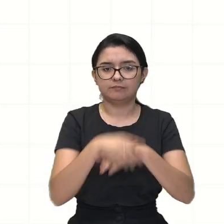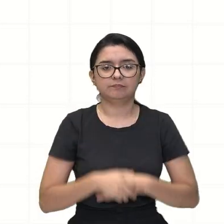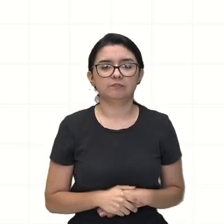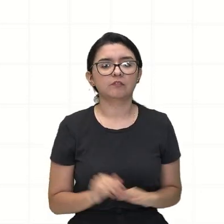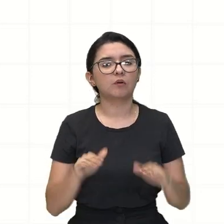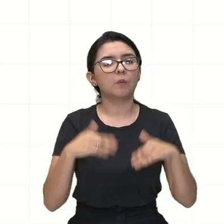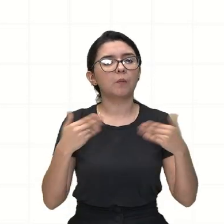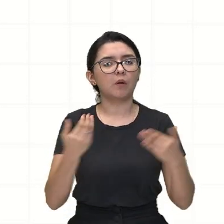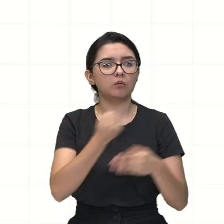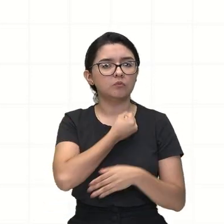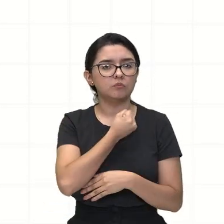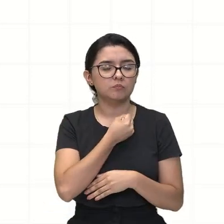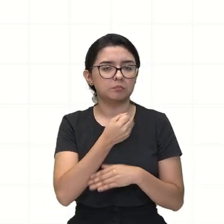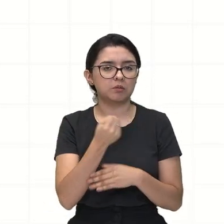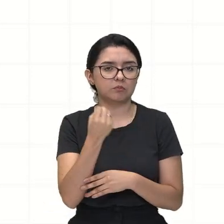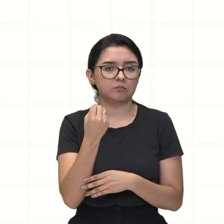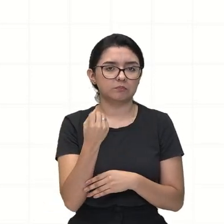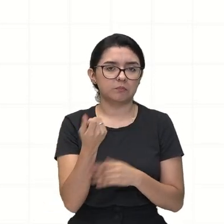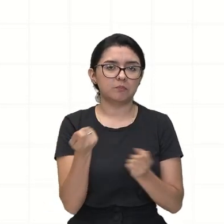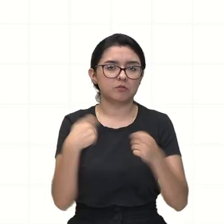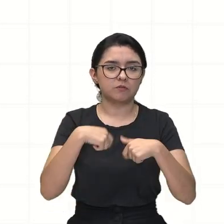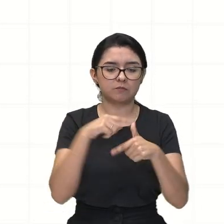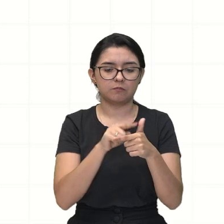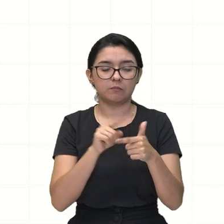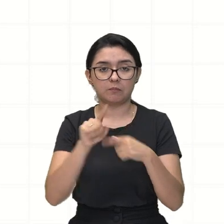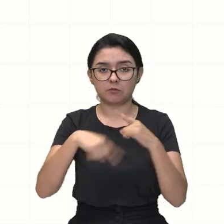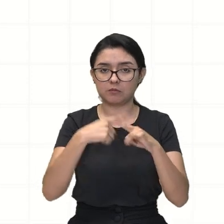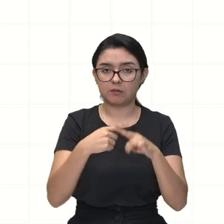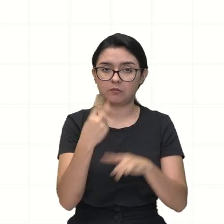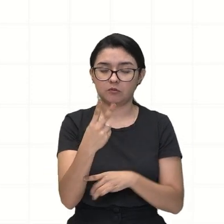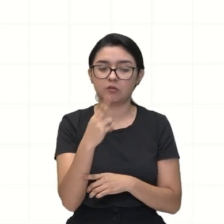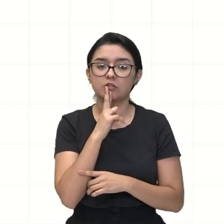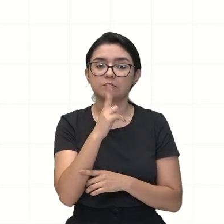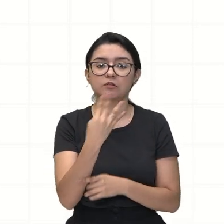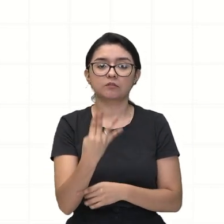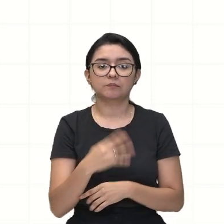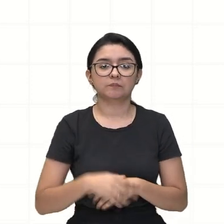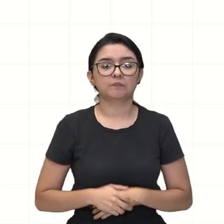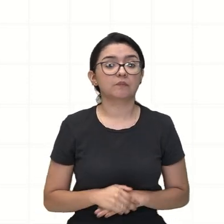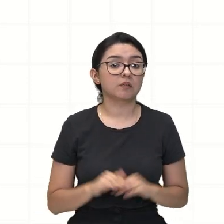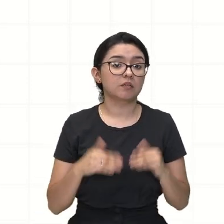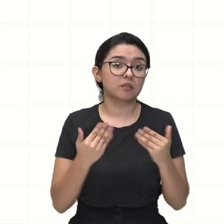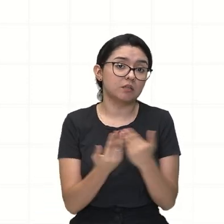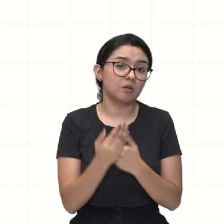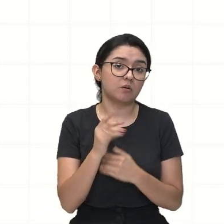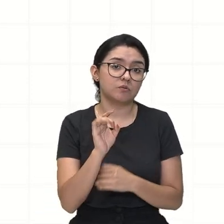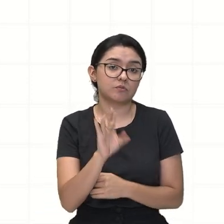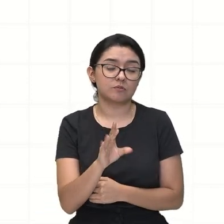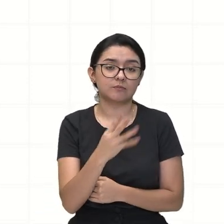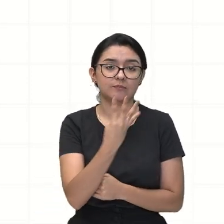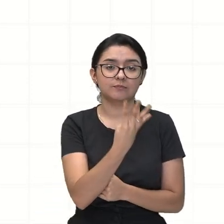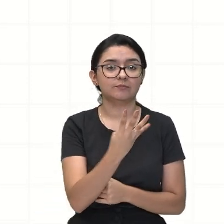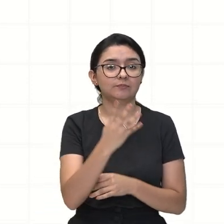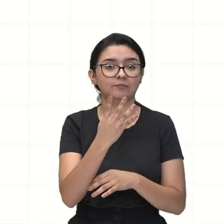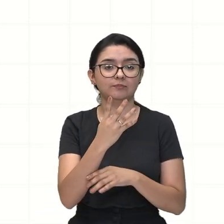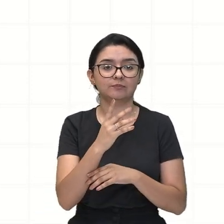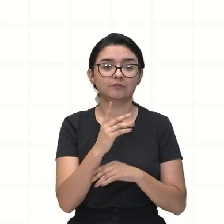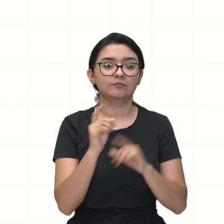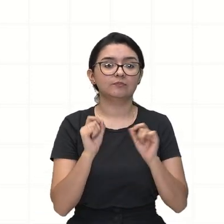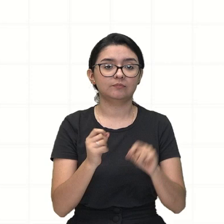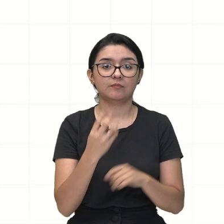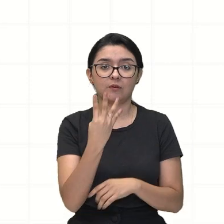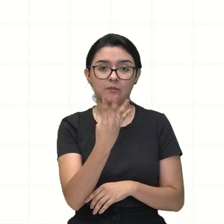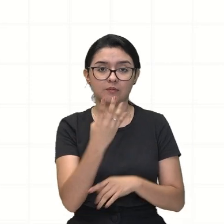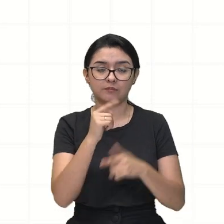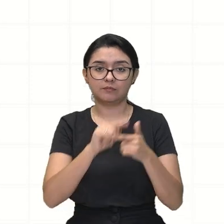número multiplicado por 2 é igual a 4? É só pegar o 4 e dividir por 2. Ora, operação inversa, 4